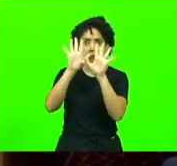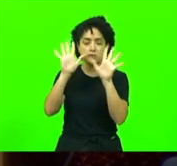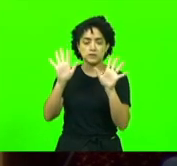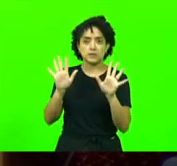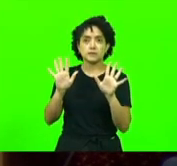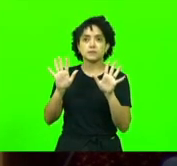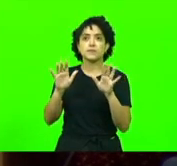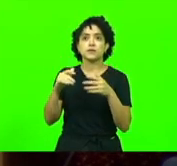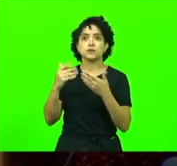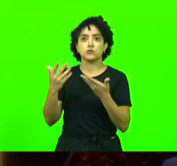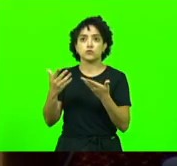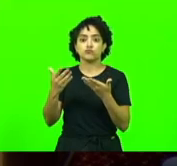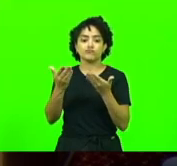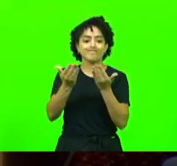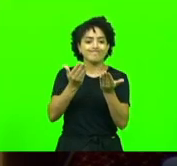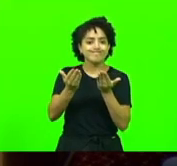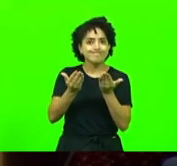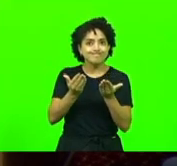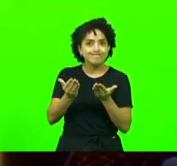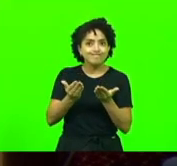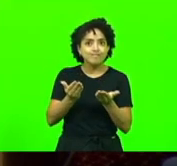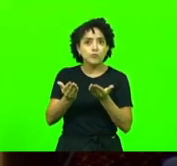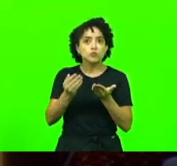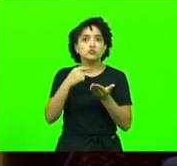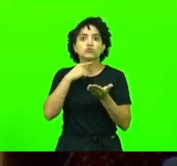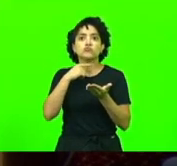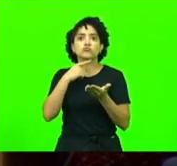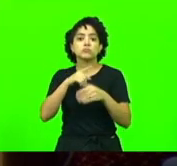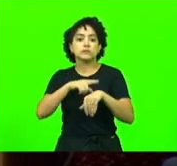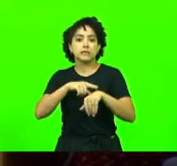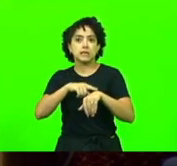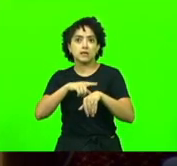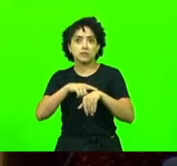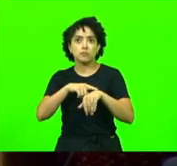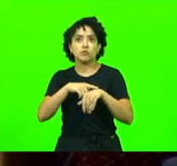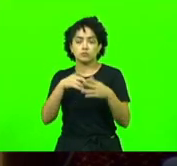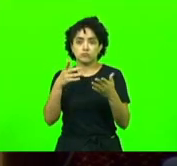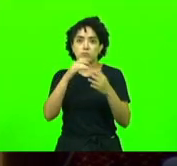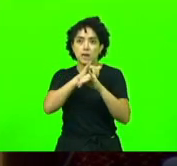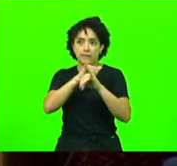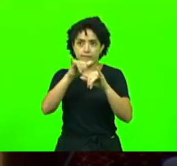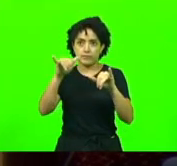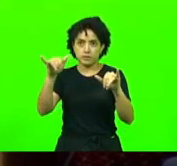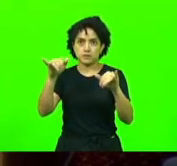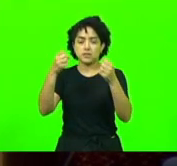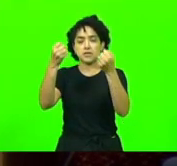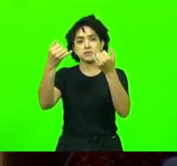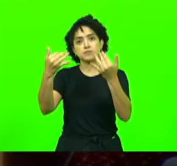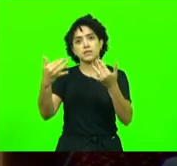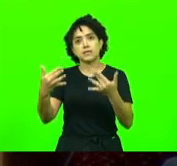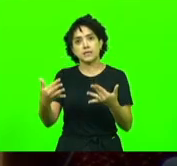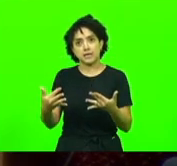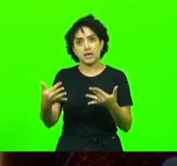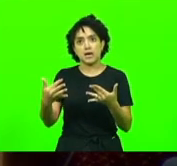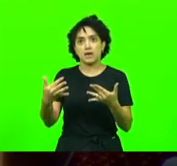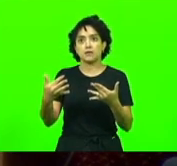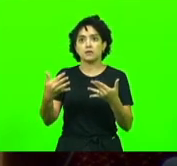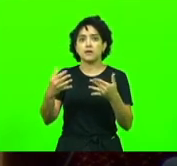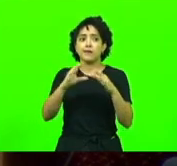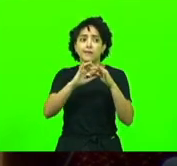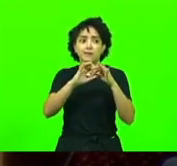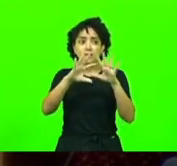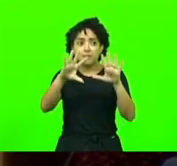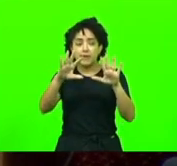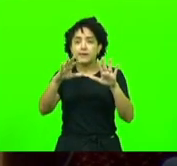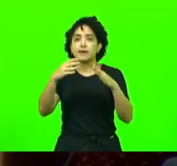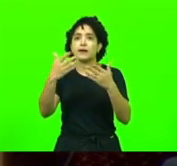para que se não for apreciado hoje, que eu acredito que não vai, só para o senhor explanar para eles, falar para eles poderem liberar e tocar